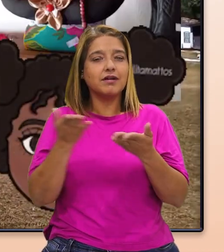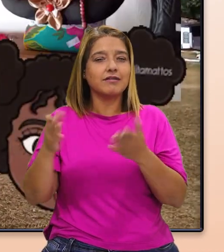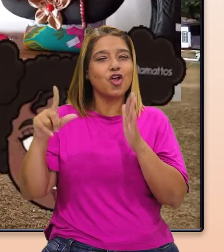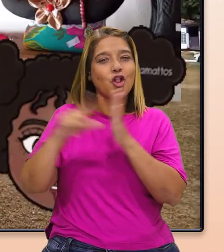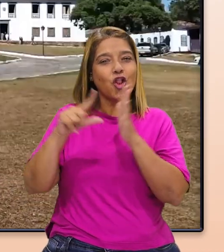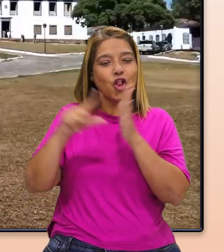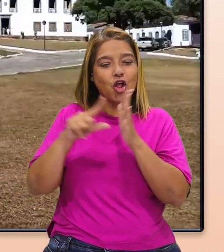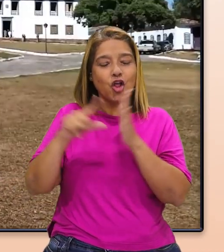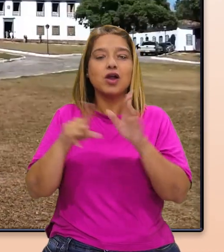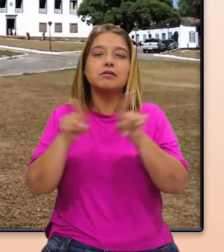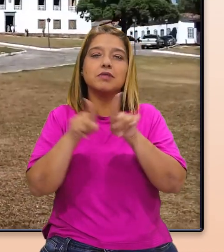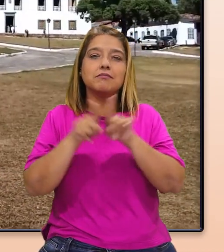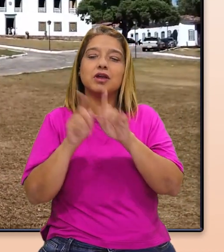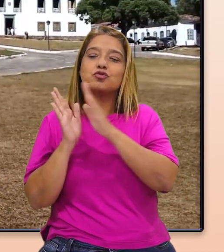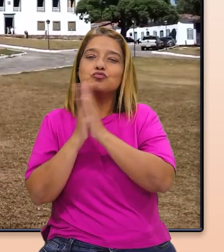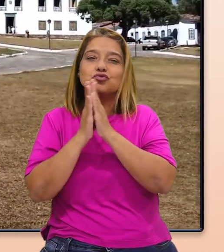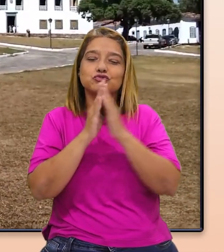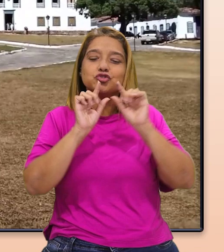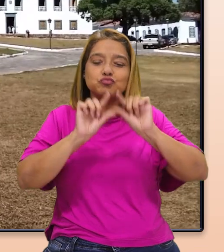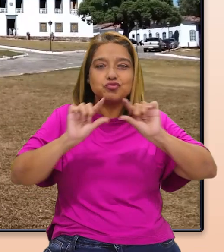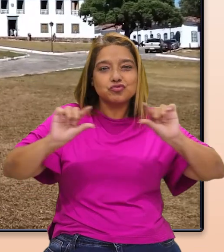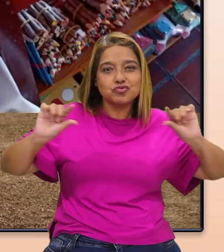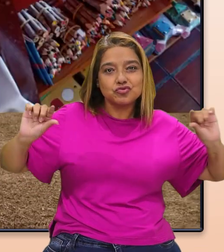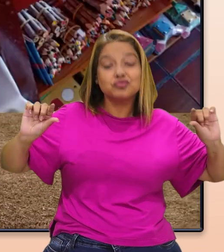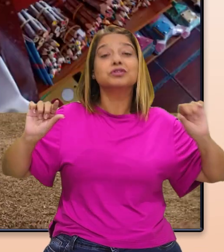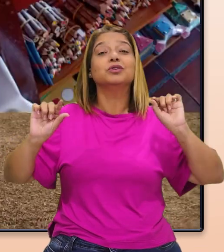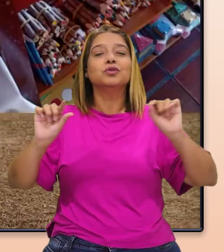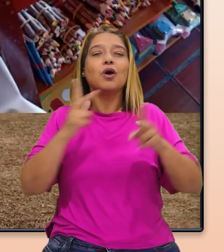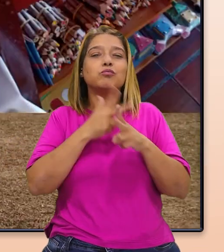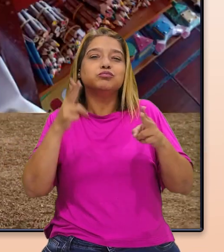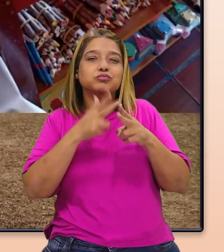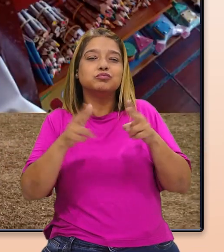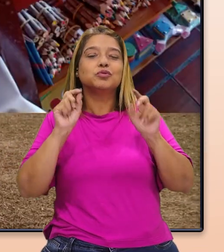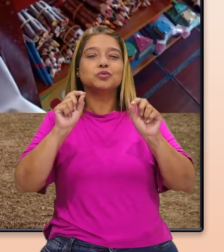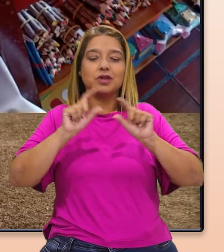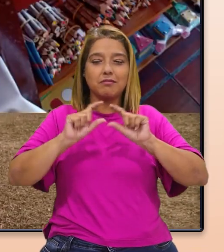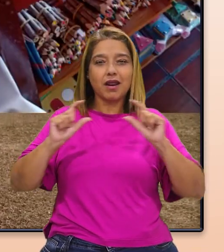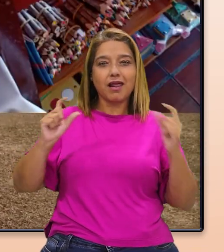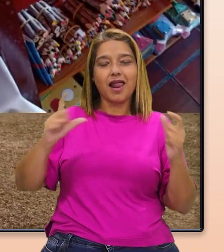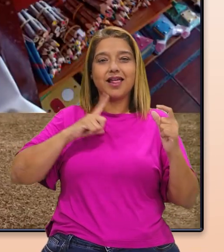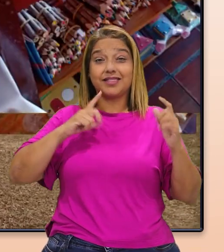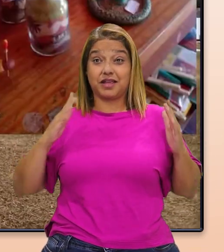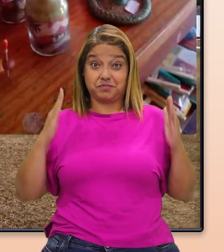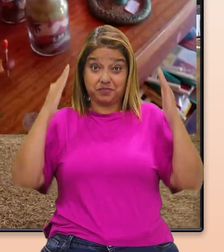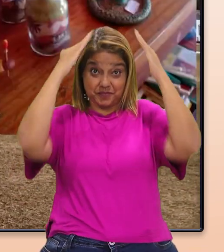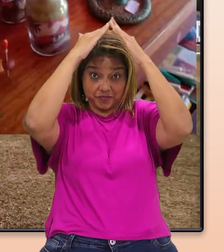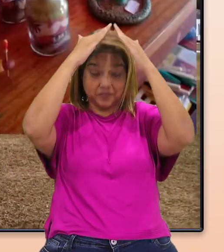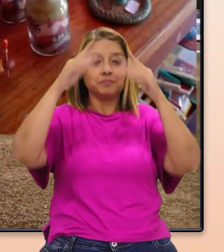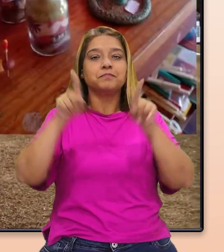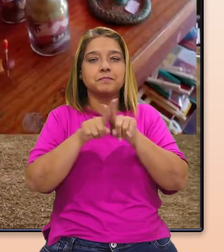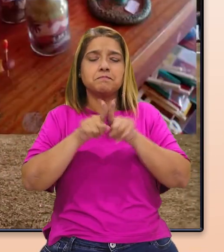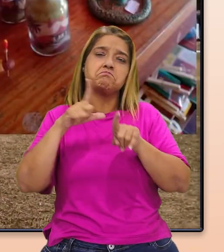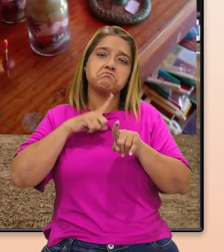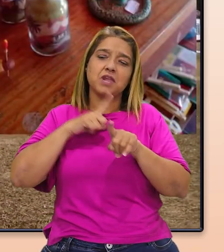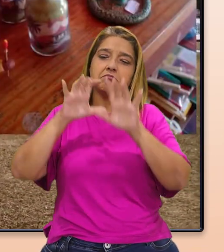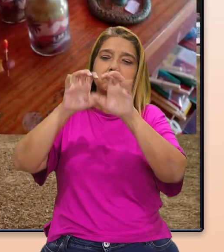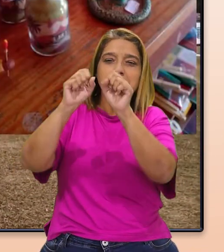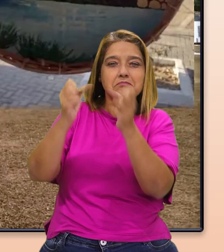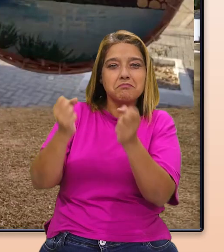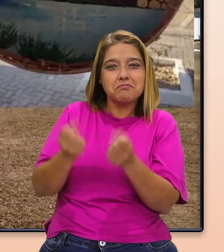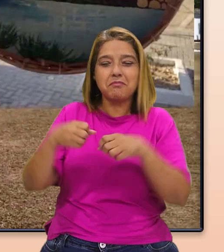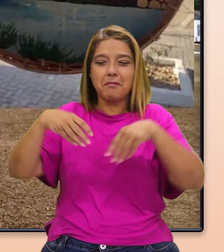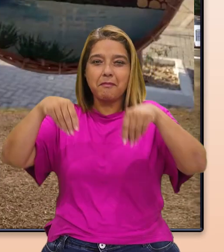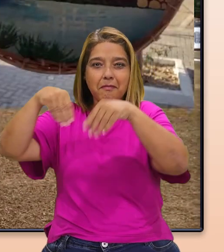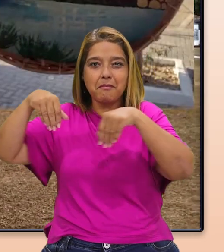ao lado de alguns bonequinhos pequenos disfarçados de coco alguns utensílios de Barro algumas